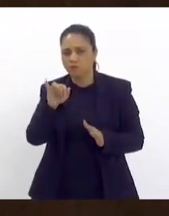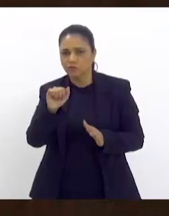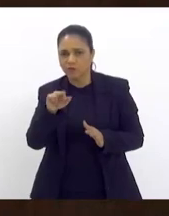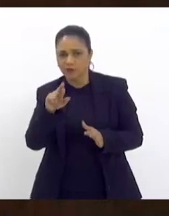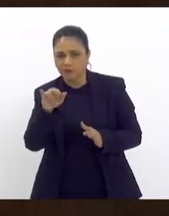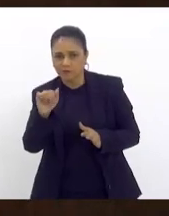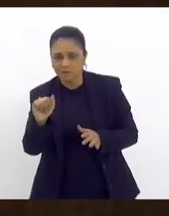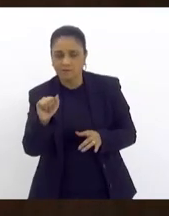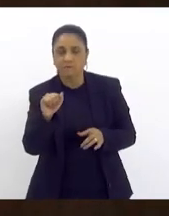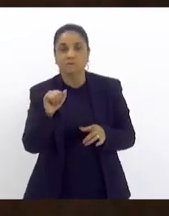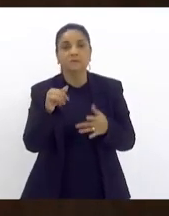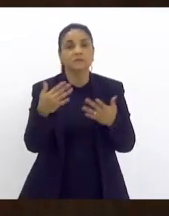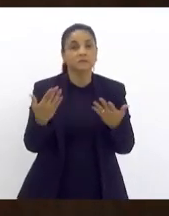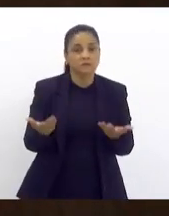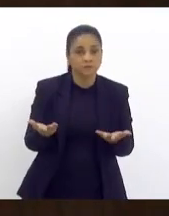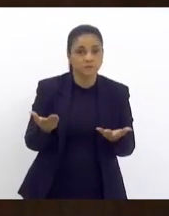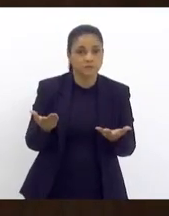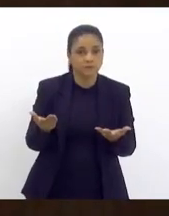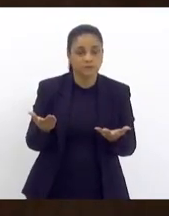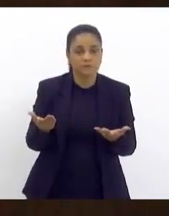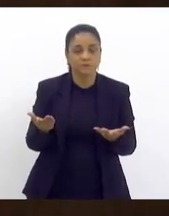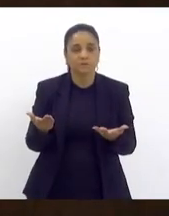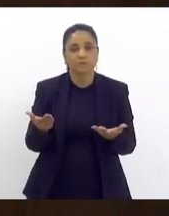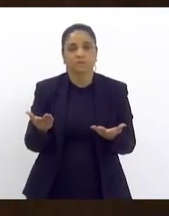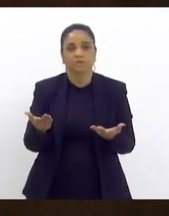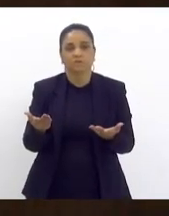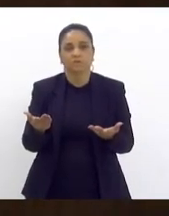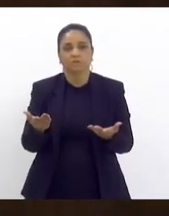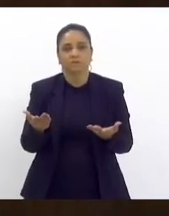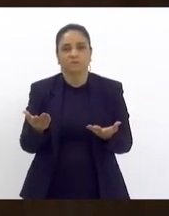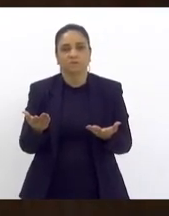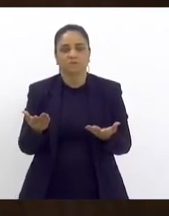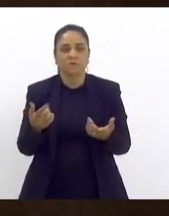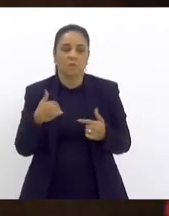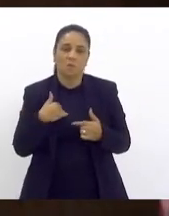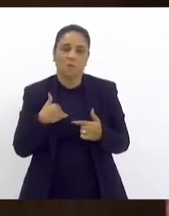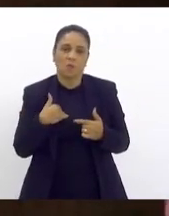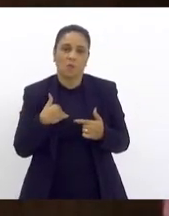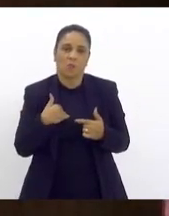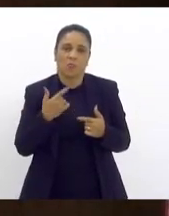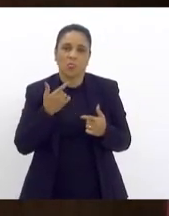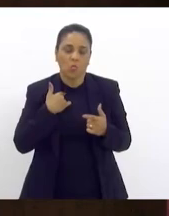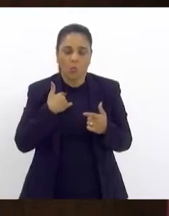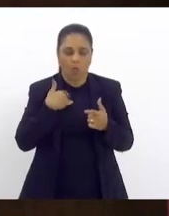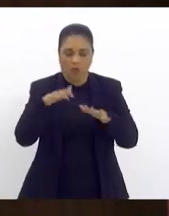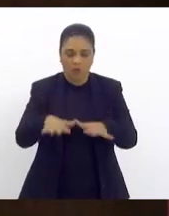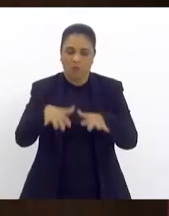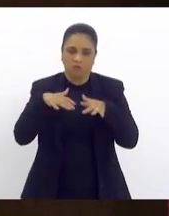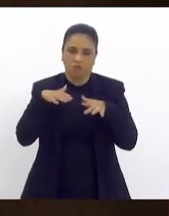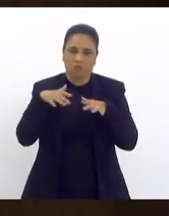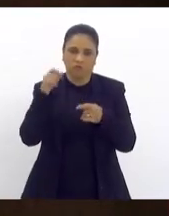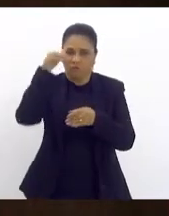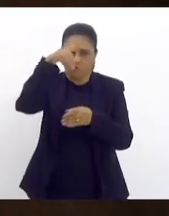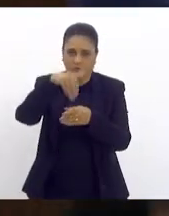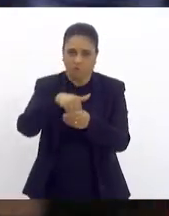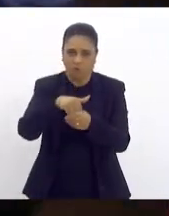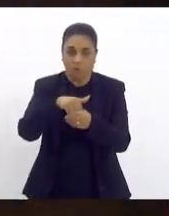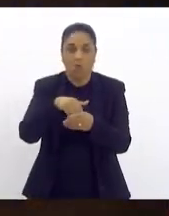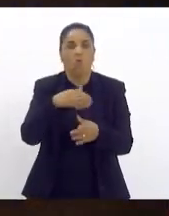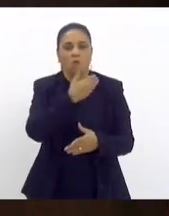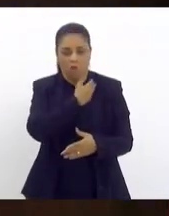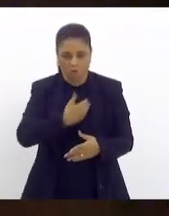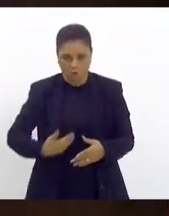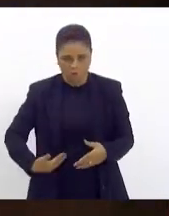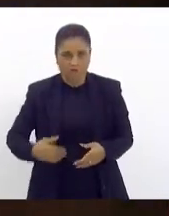por via de consequência não é uma questão de indicação Legislativa o governo do estado